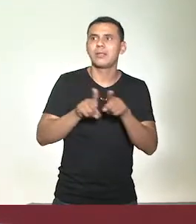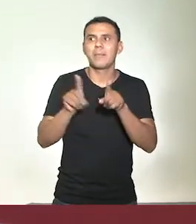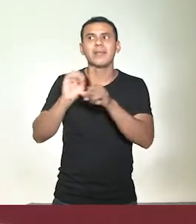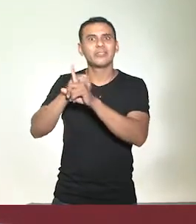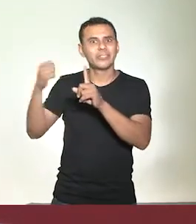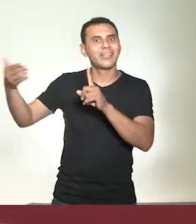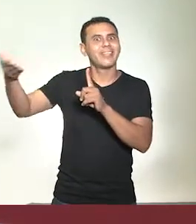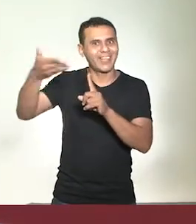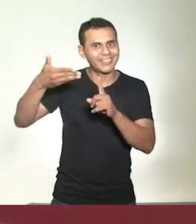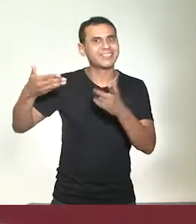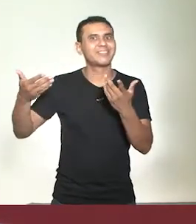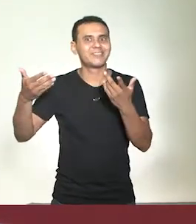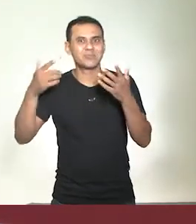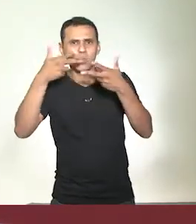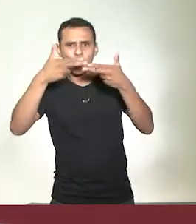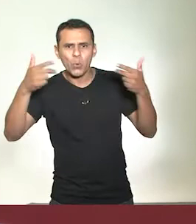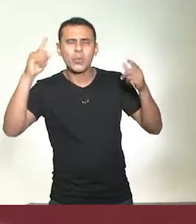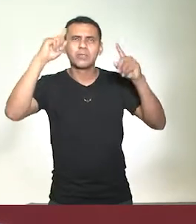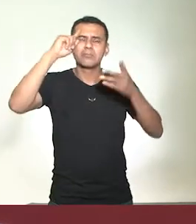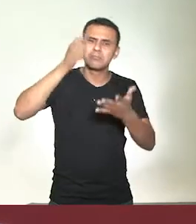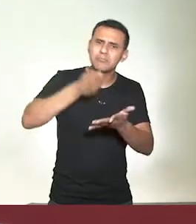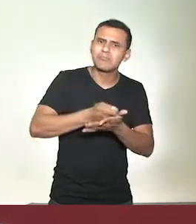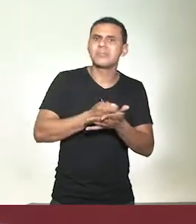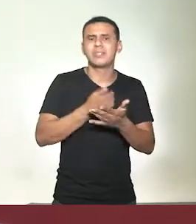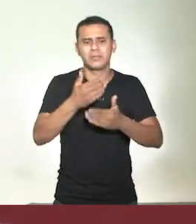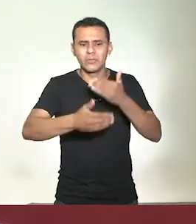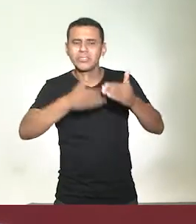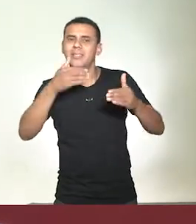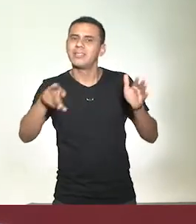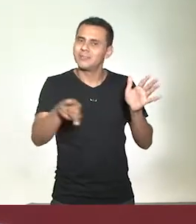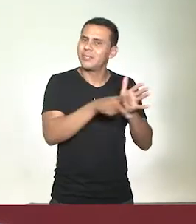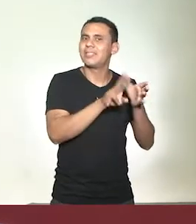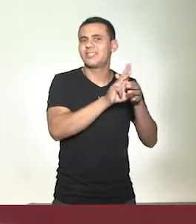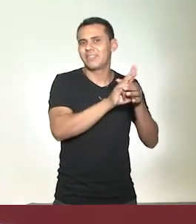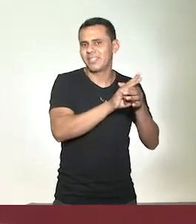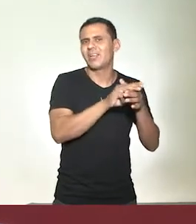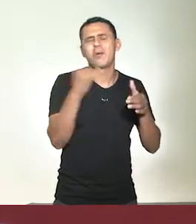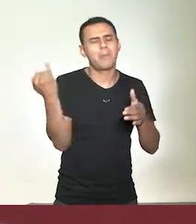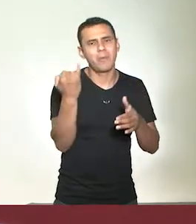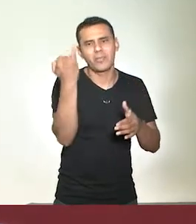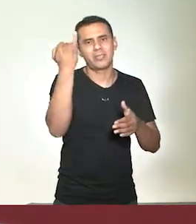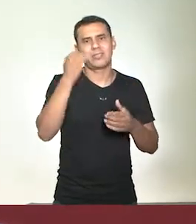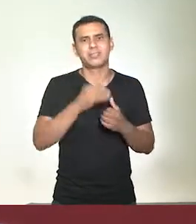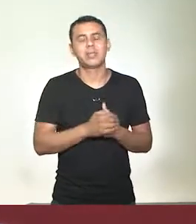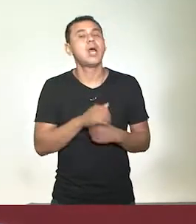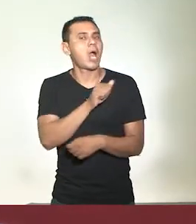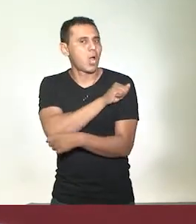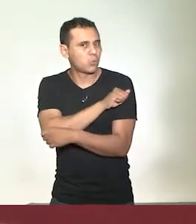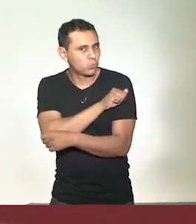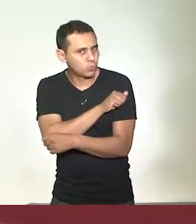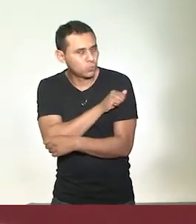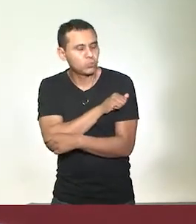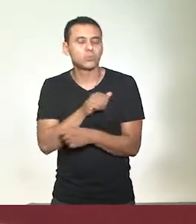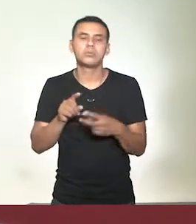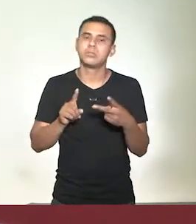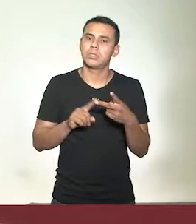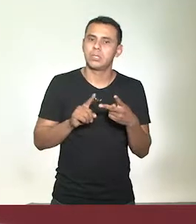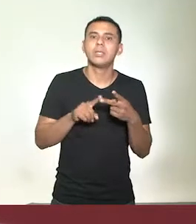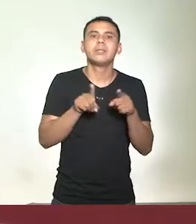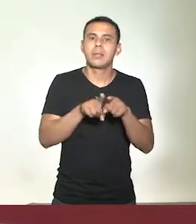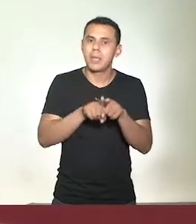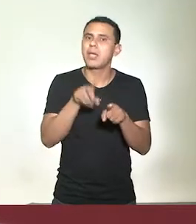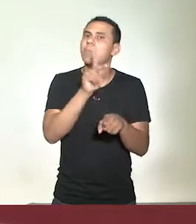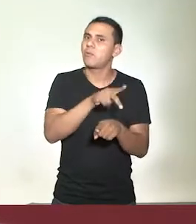sociedade para participar das decisões do processo decisório da Universidade Federal de Roraima vem alunos